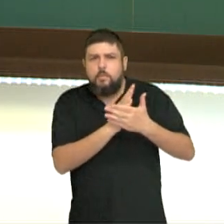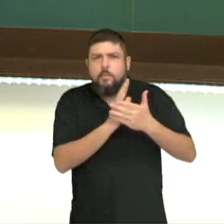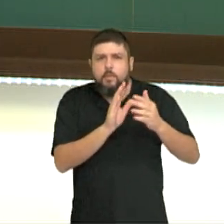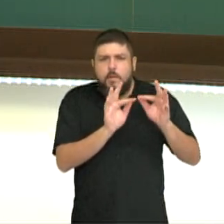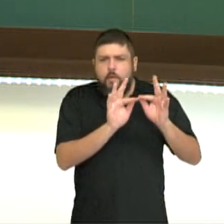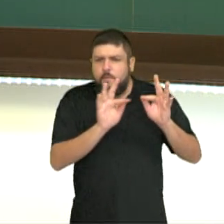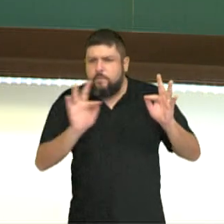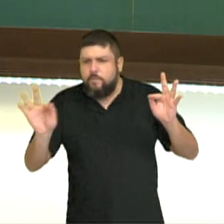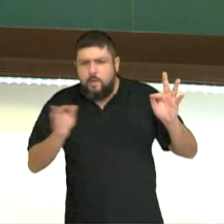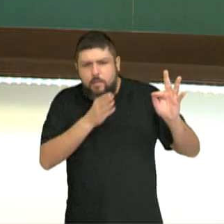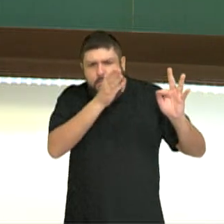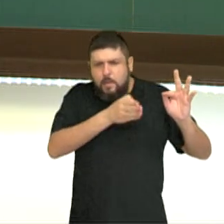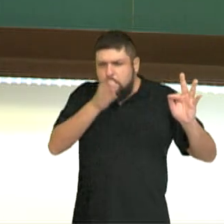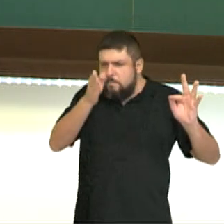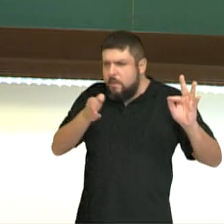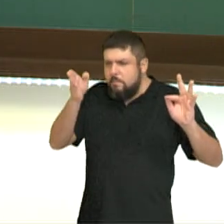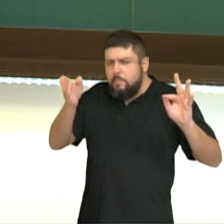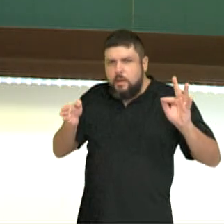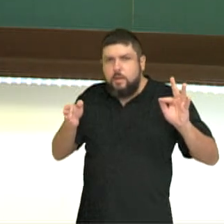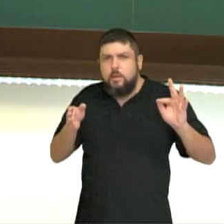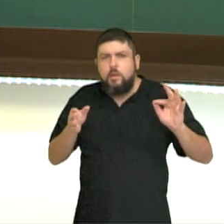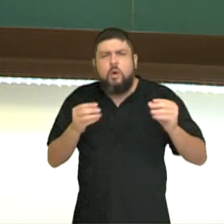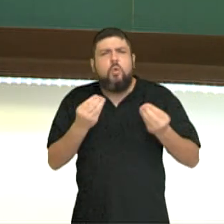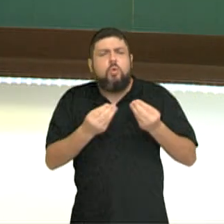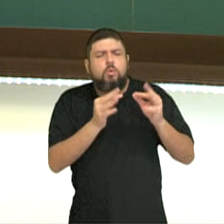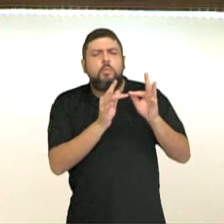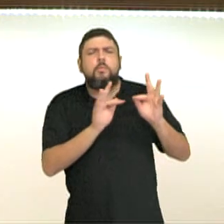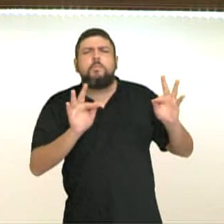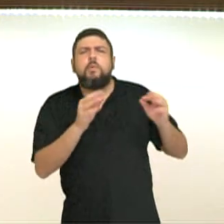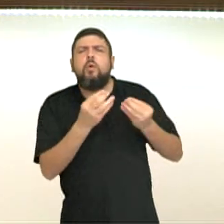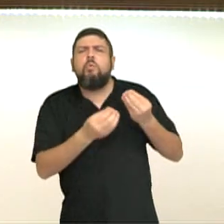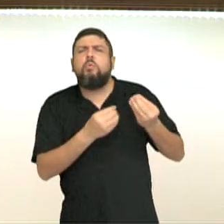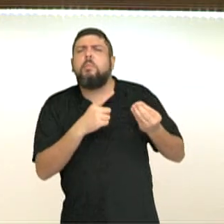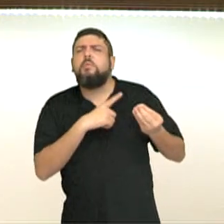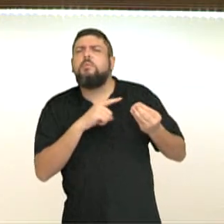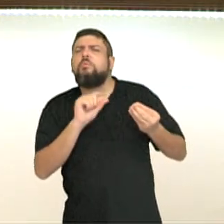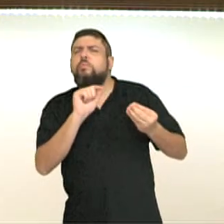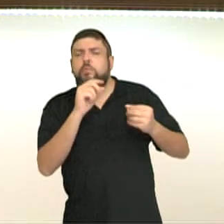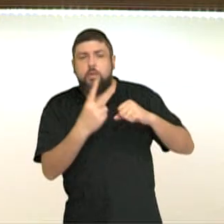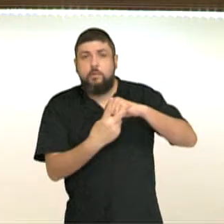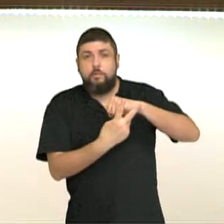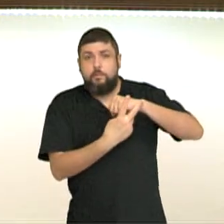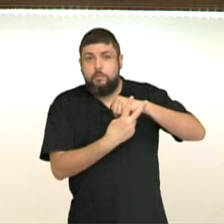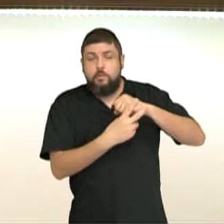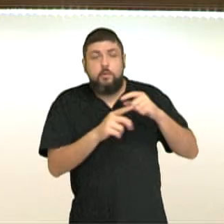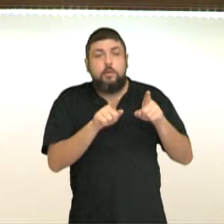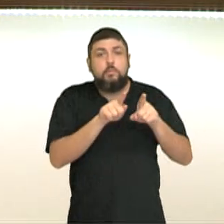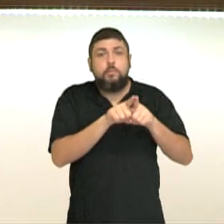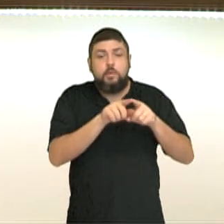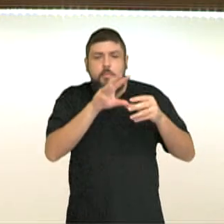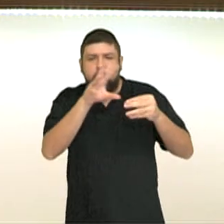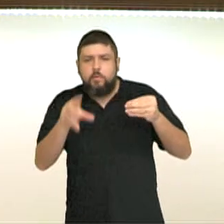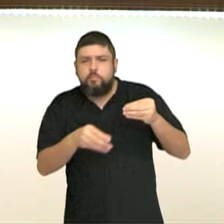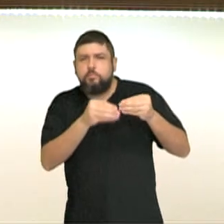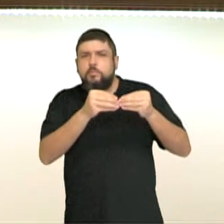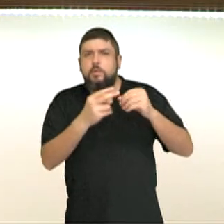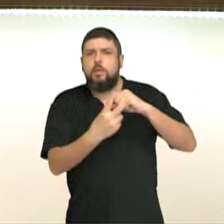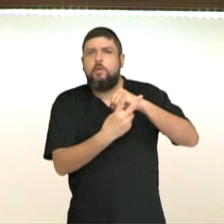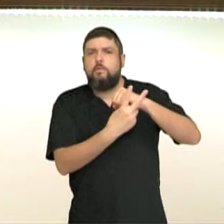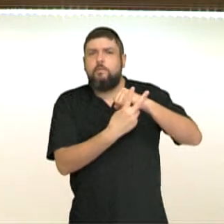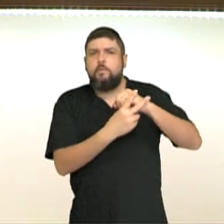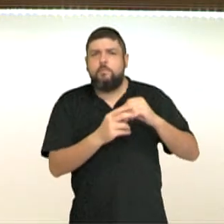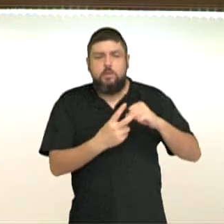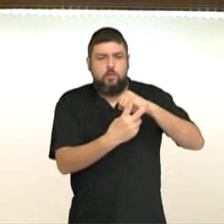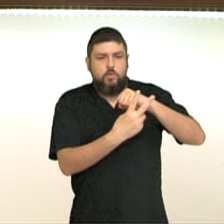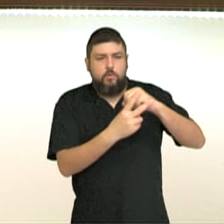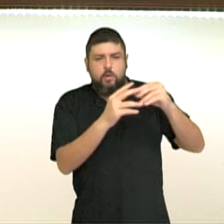achar a oração, o que eu faço mesmo? Localizo o verbo e quem? A locução verbal. Em torno de cada verbo, locução